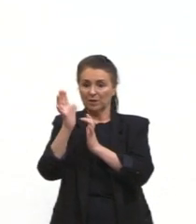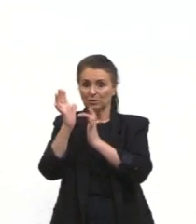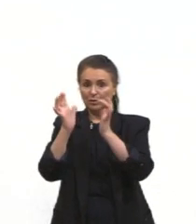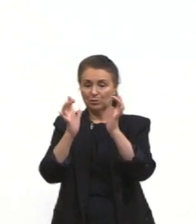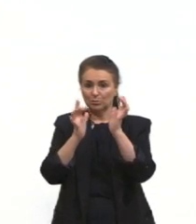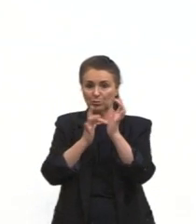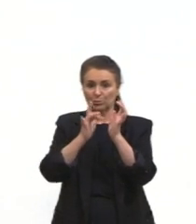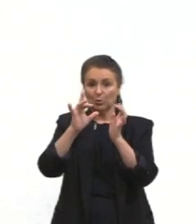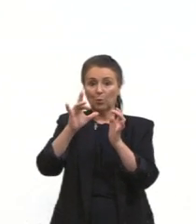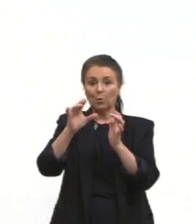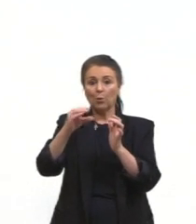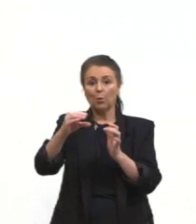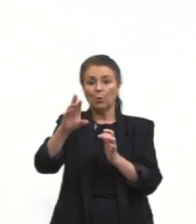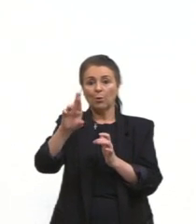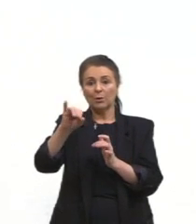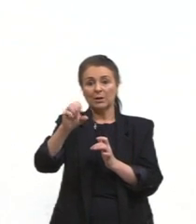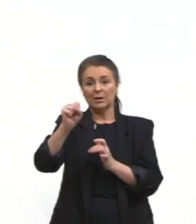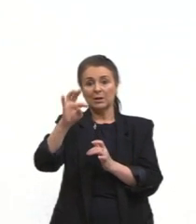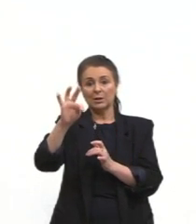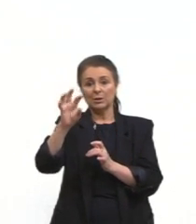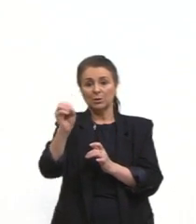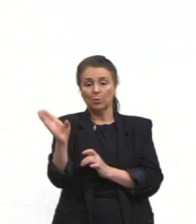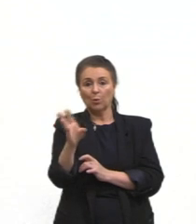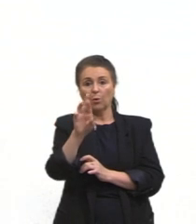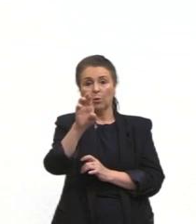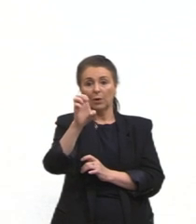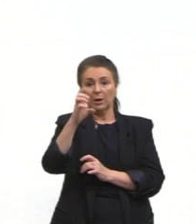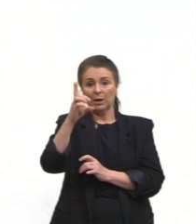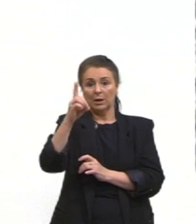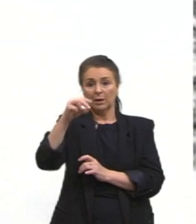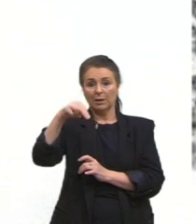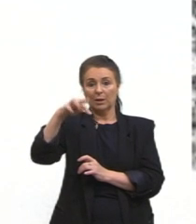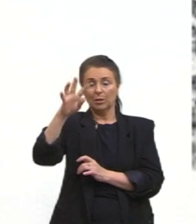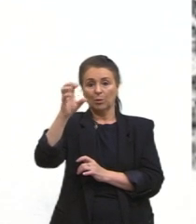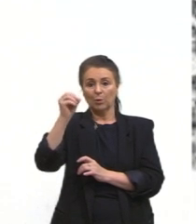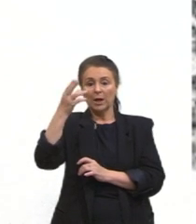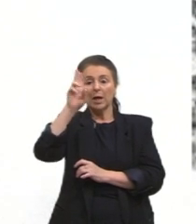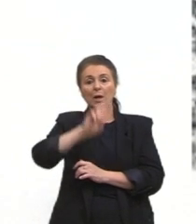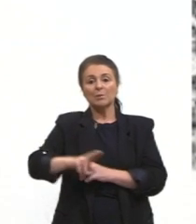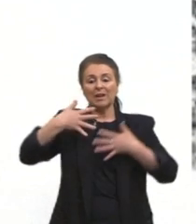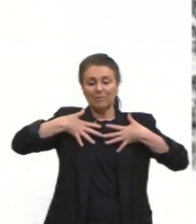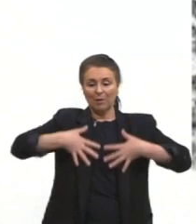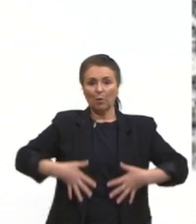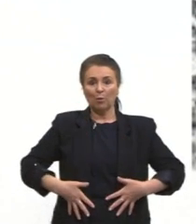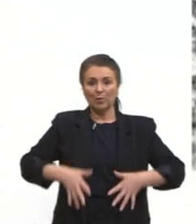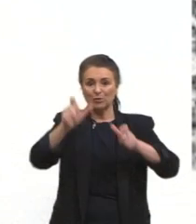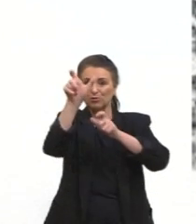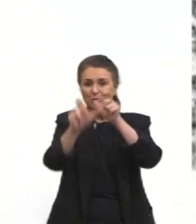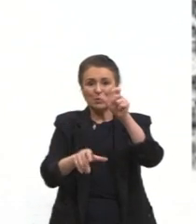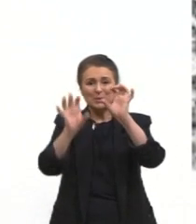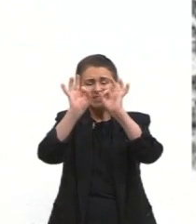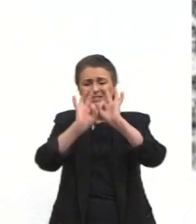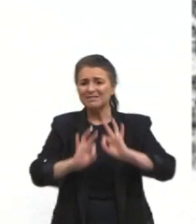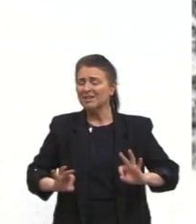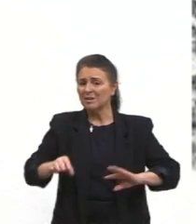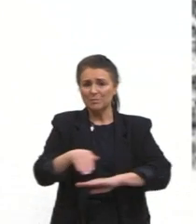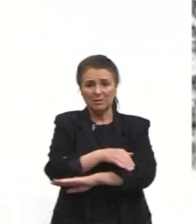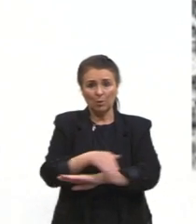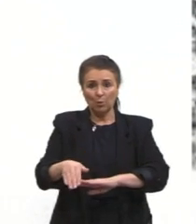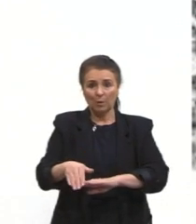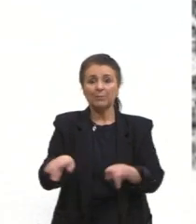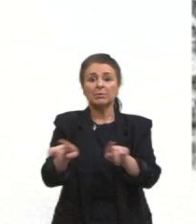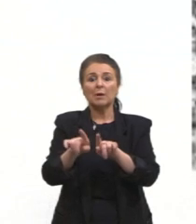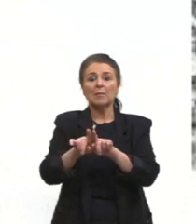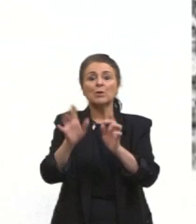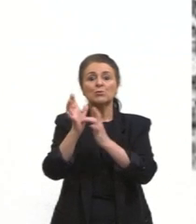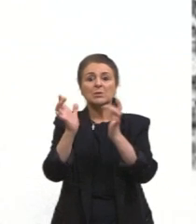então vestido de morador de rua um Cristo negro né e trouxe